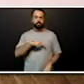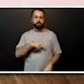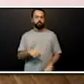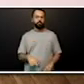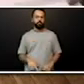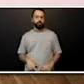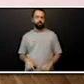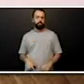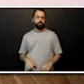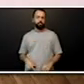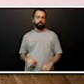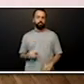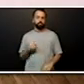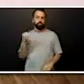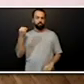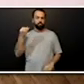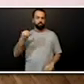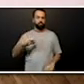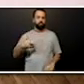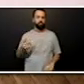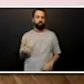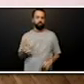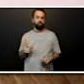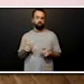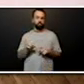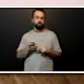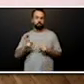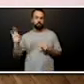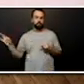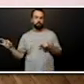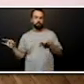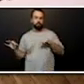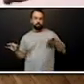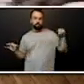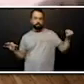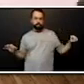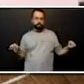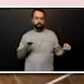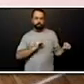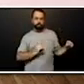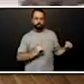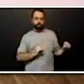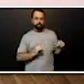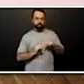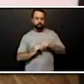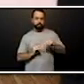seja, os que estão na mesma distância do 0,